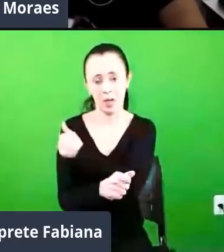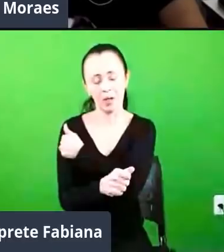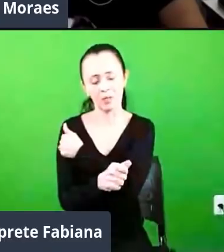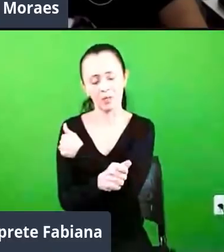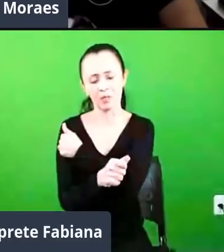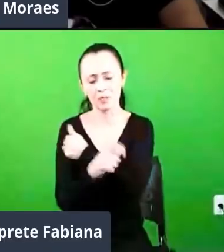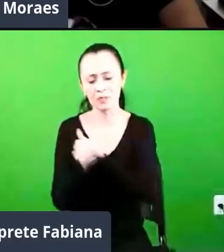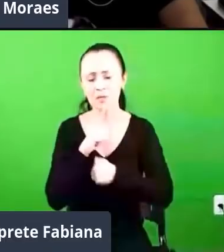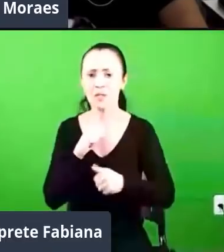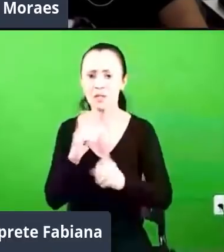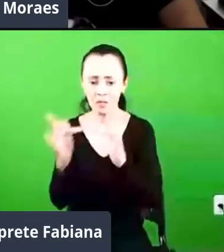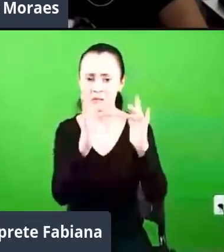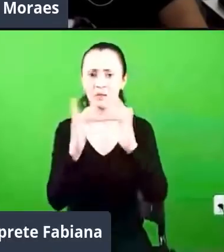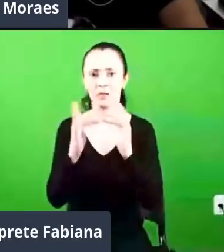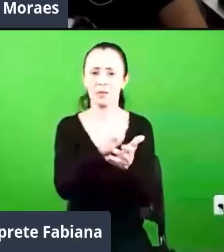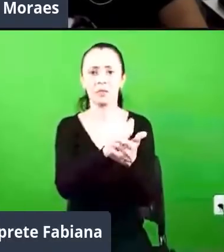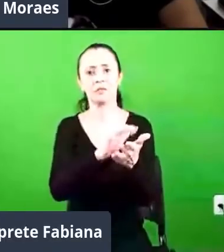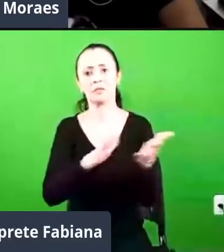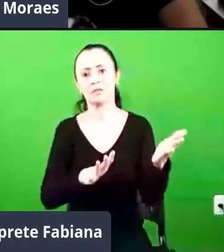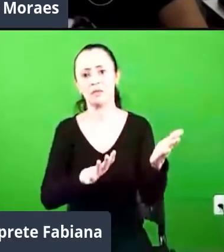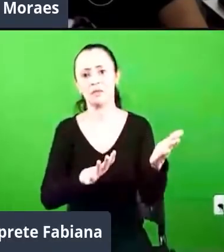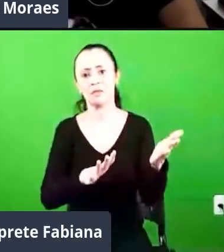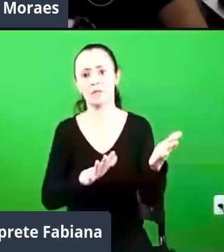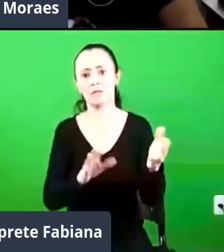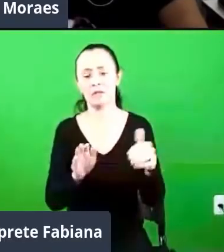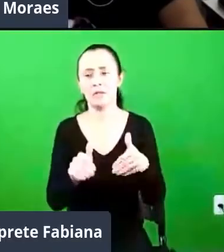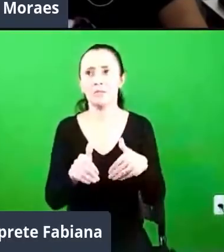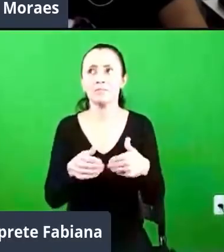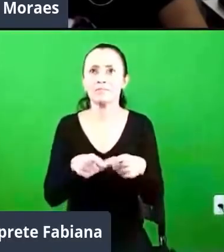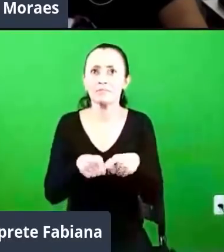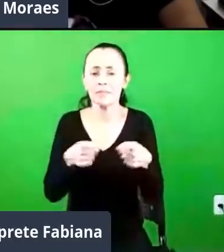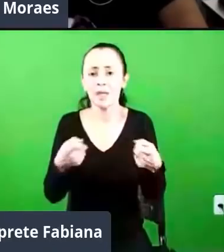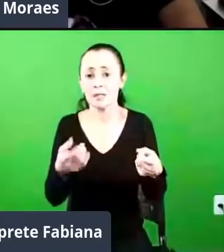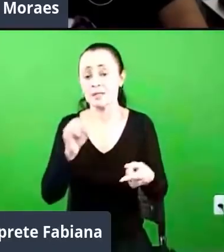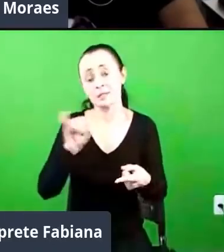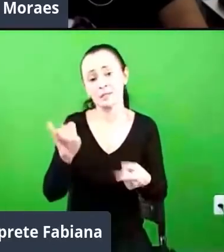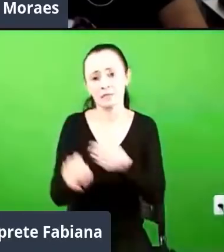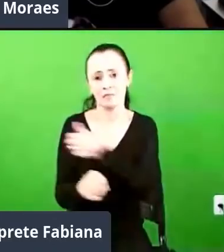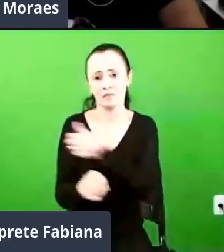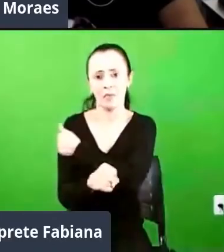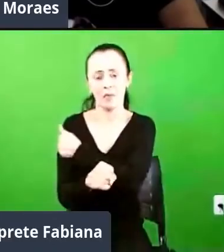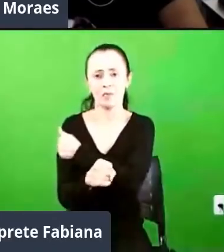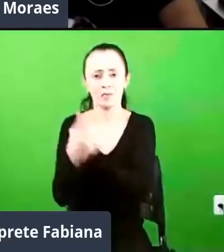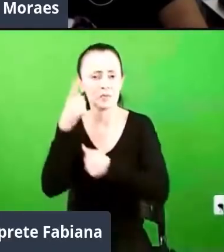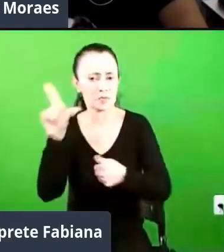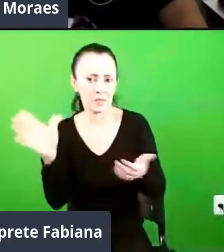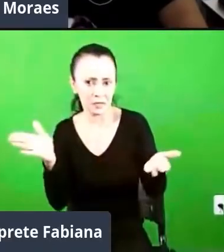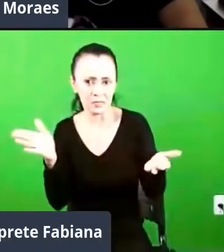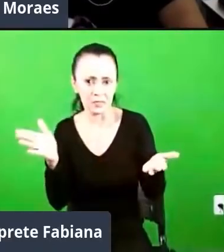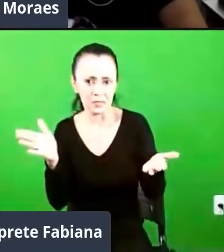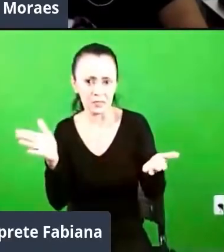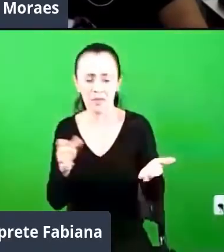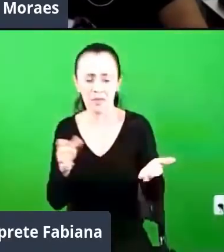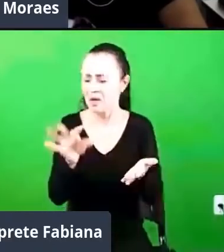né, mas como garantir realmente que meu aluno aprendeu? Eu vou corrigir a atividade, certo, errado, tem 5